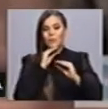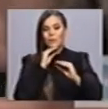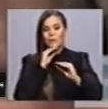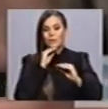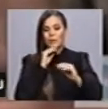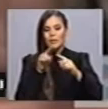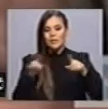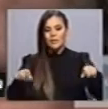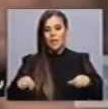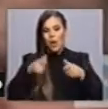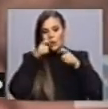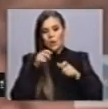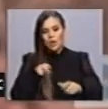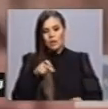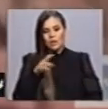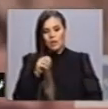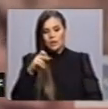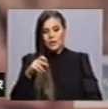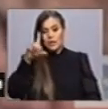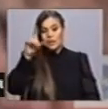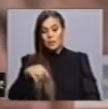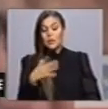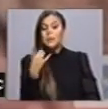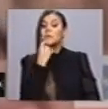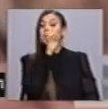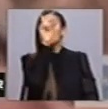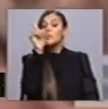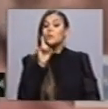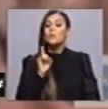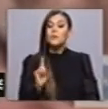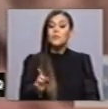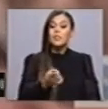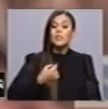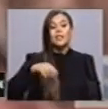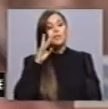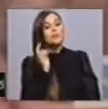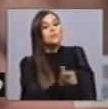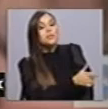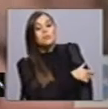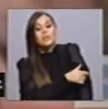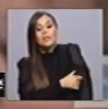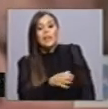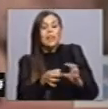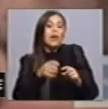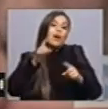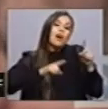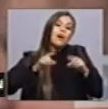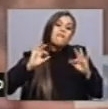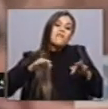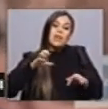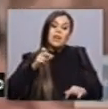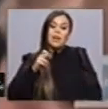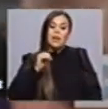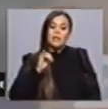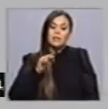controle da NASA. E o que é que, no fundo, como é que nós temos de representar, em termos gráficos, este fim da Cassini? É esta